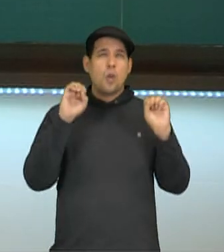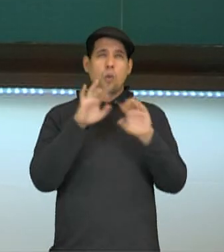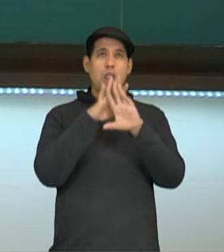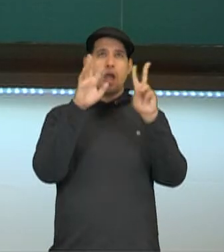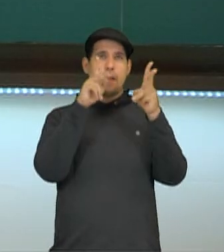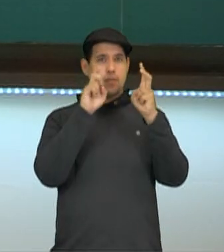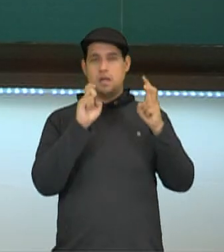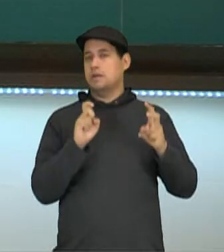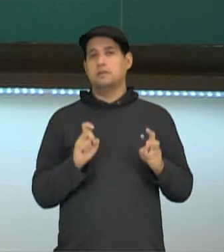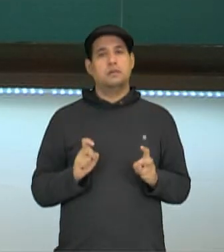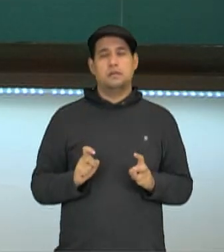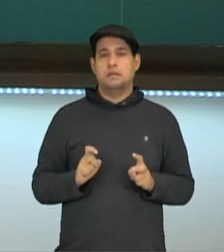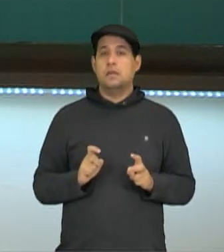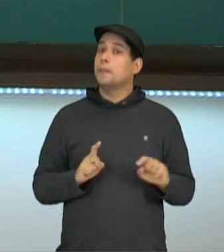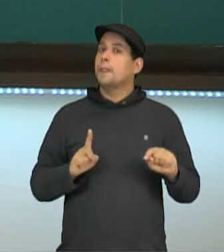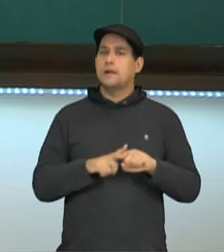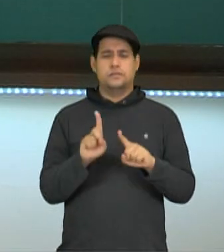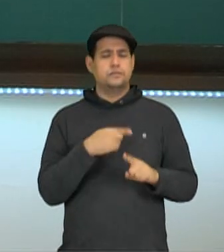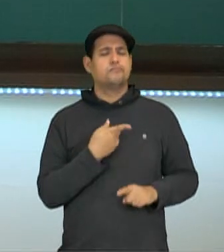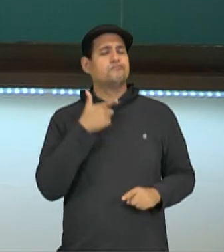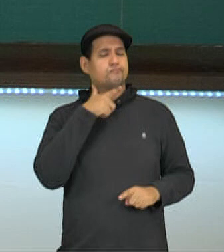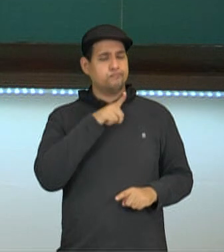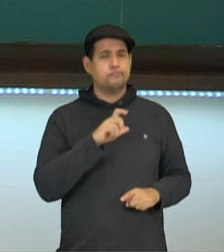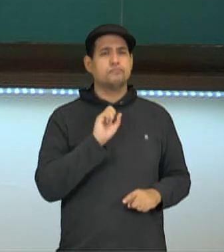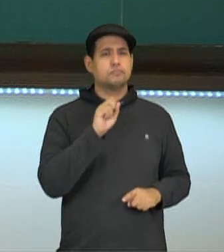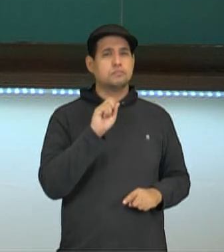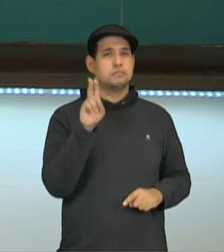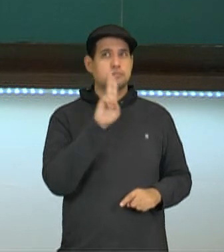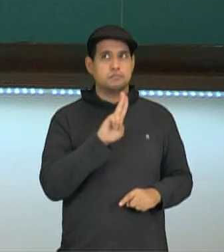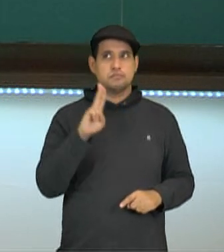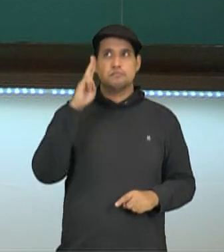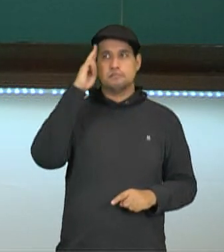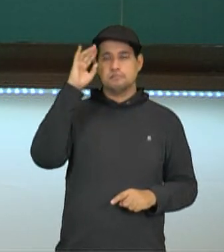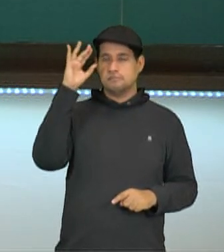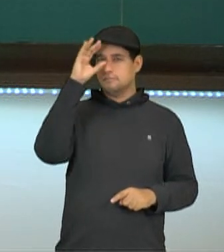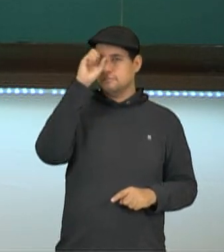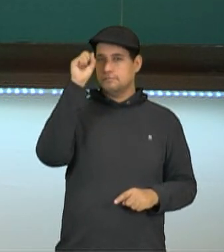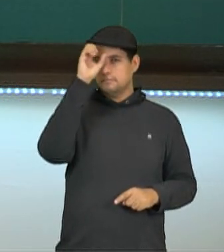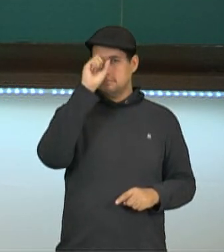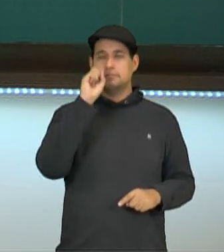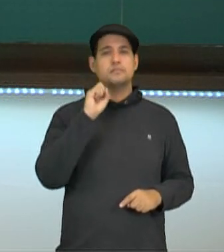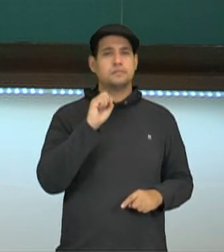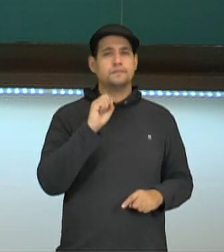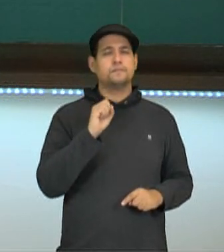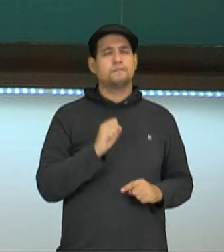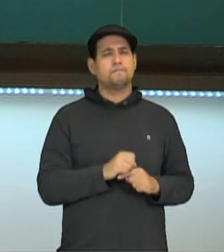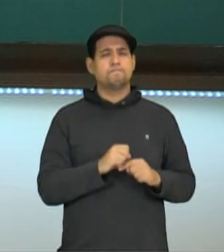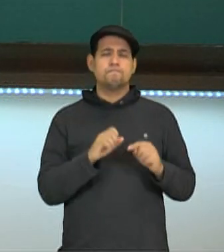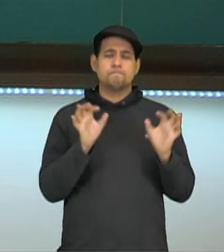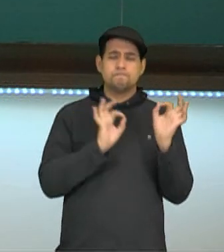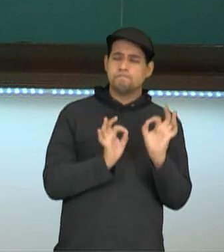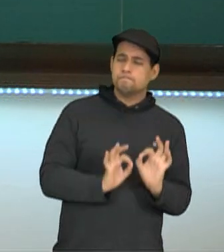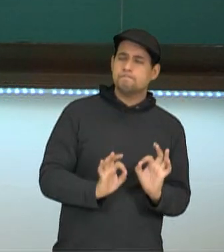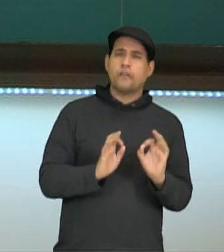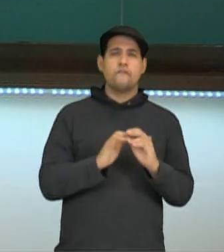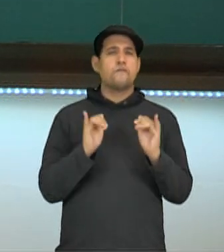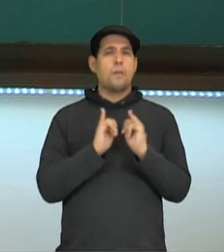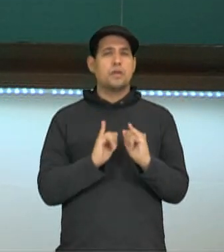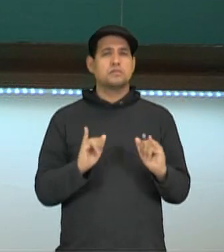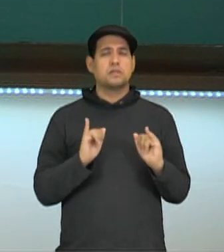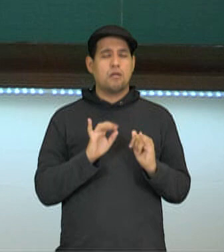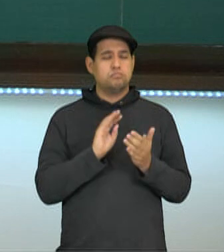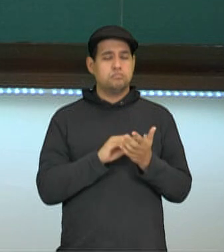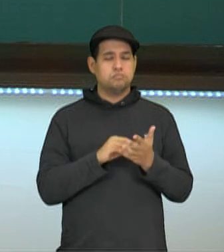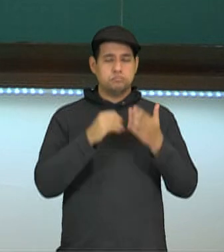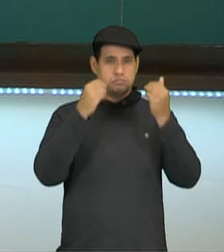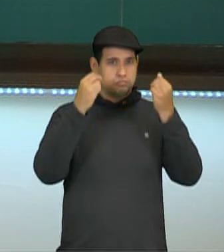né? Mas a gente consegue também pegar isso um pouco nas entrelinhas, assim, aquela informação que não está tão